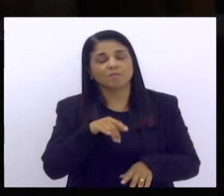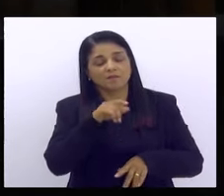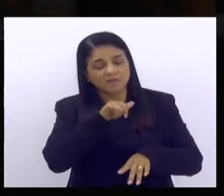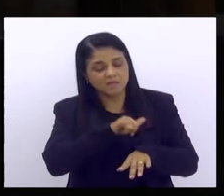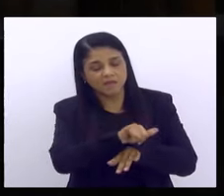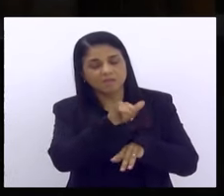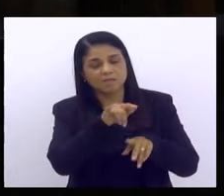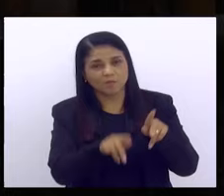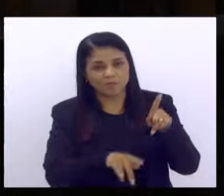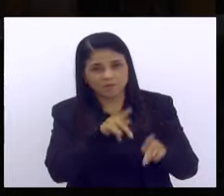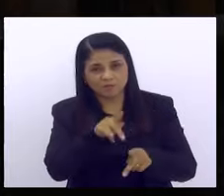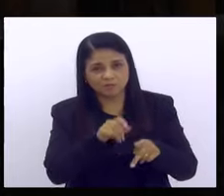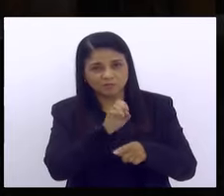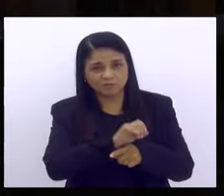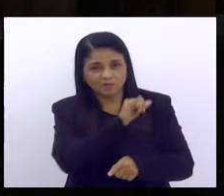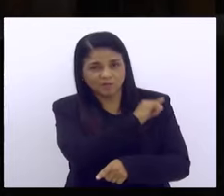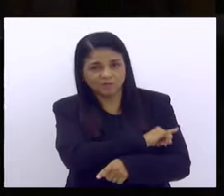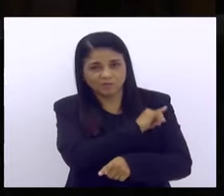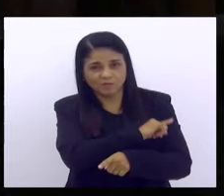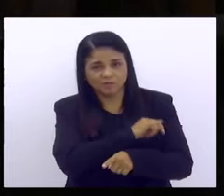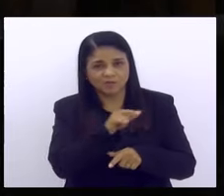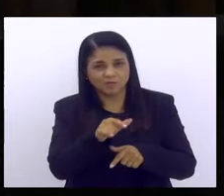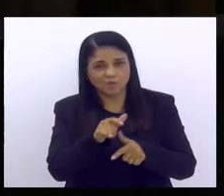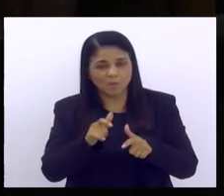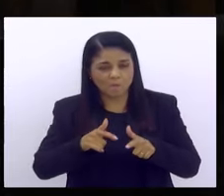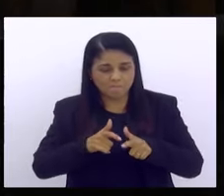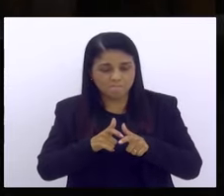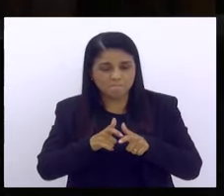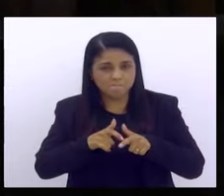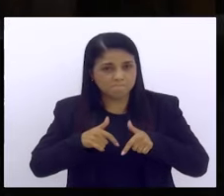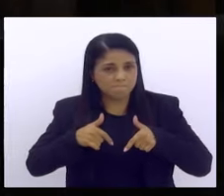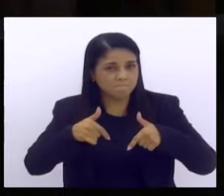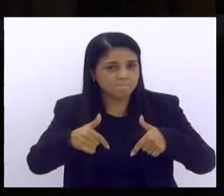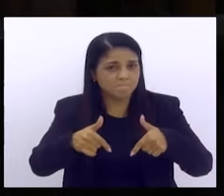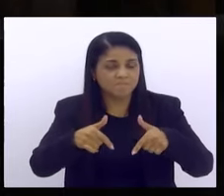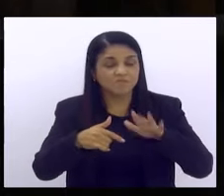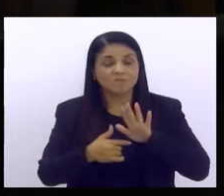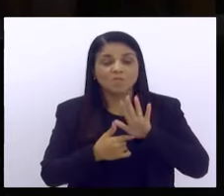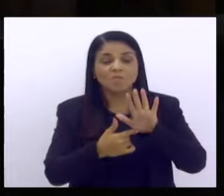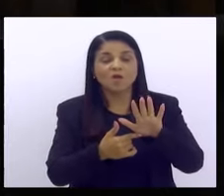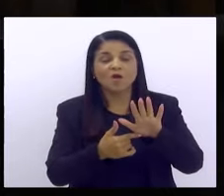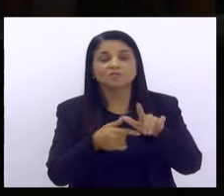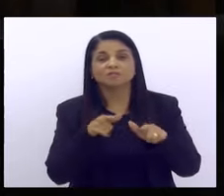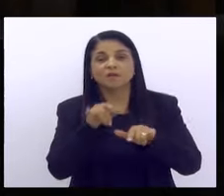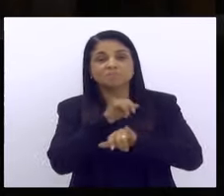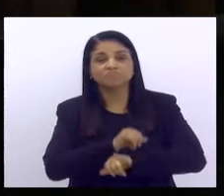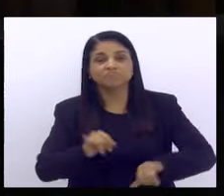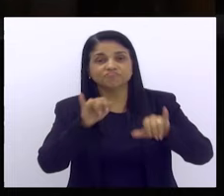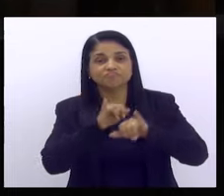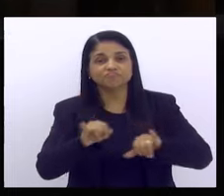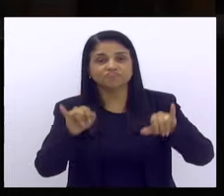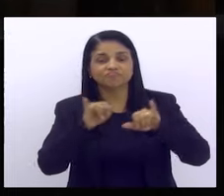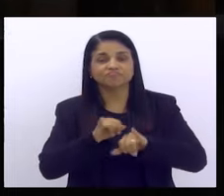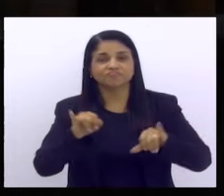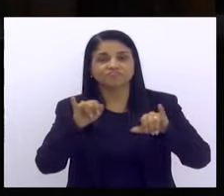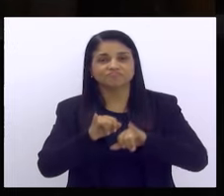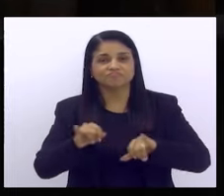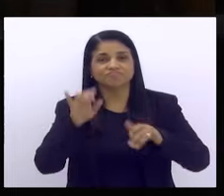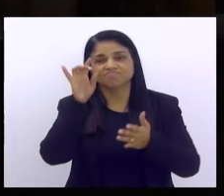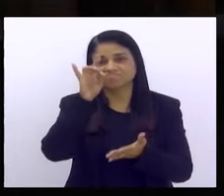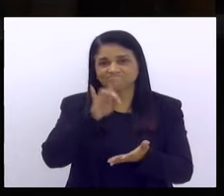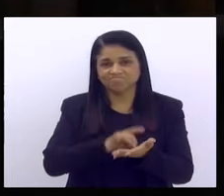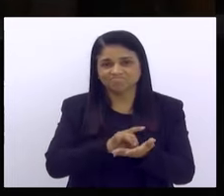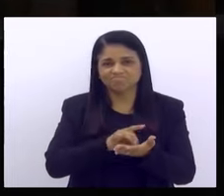do Rio de Janeiro com mega operações que só demonstram para a mídia que só espetacularizam uma